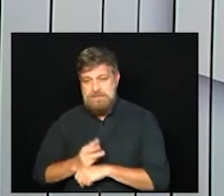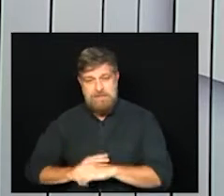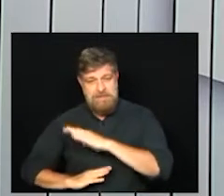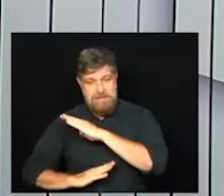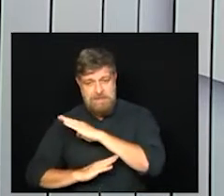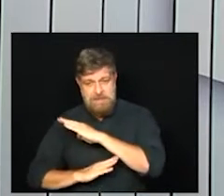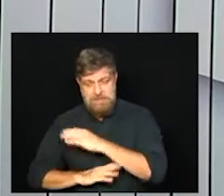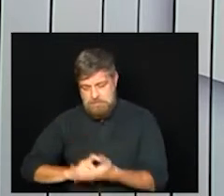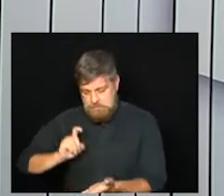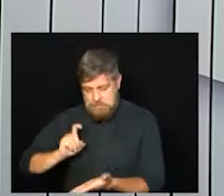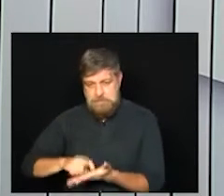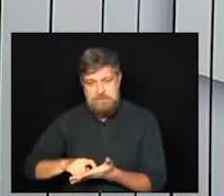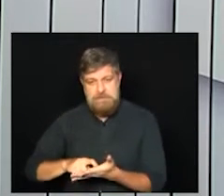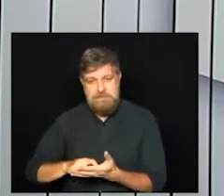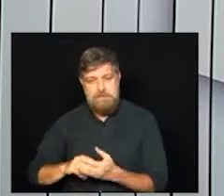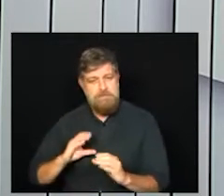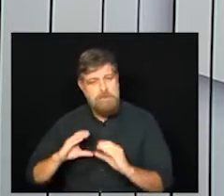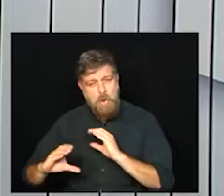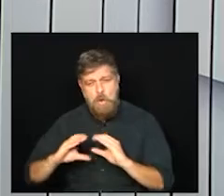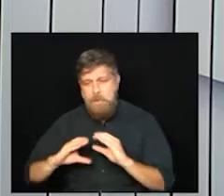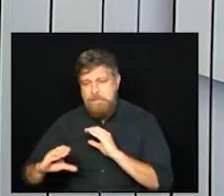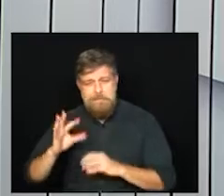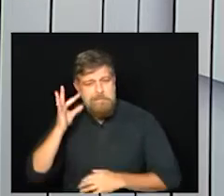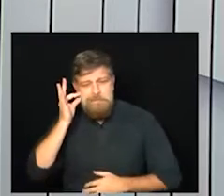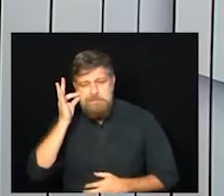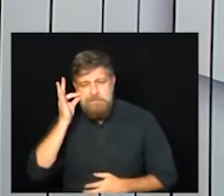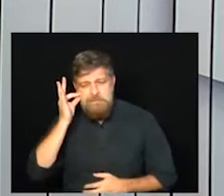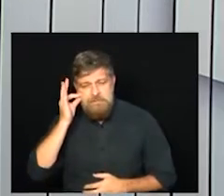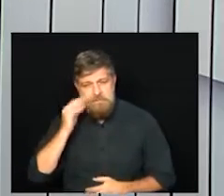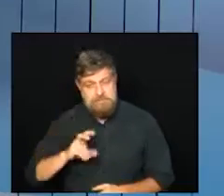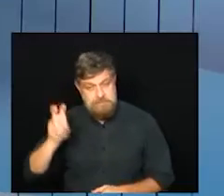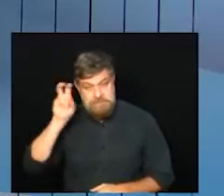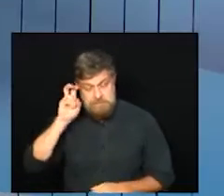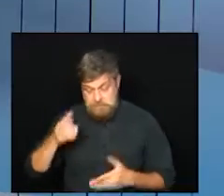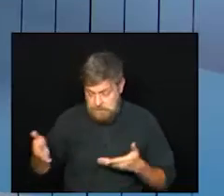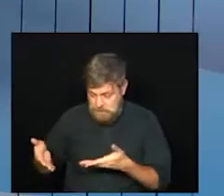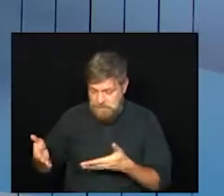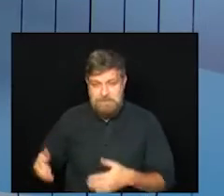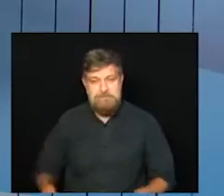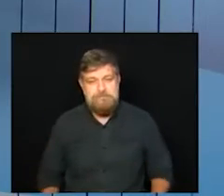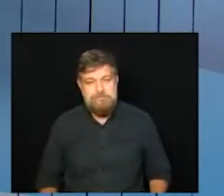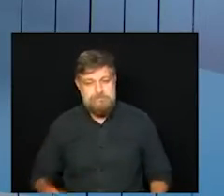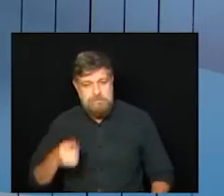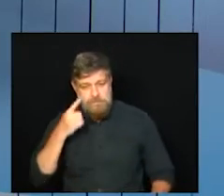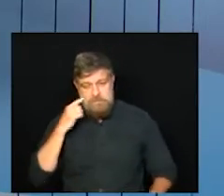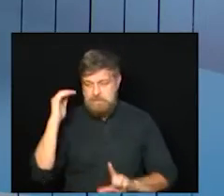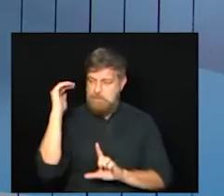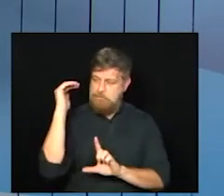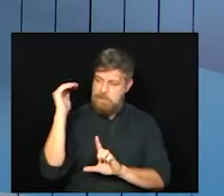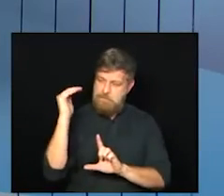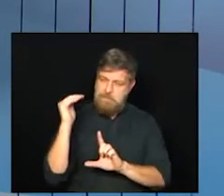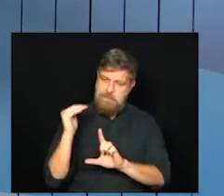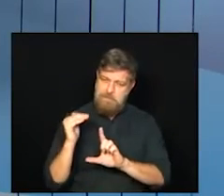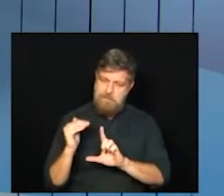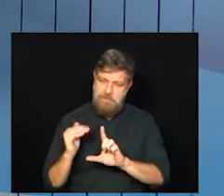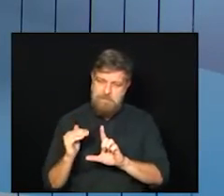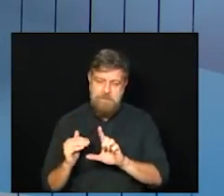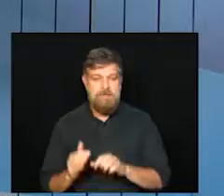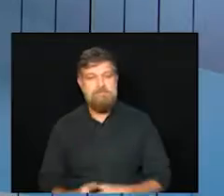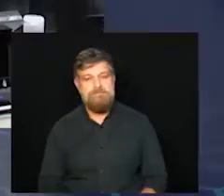Campinas. Você aperta que a gente conversa ao vivo nesta quinta-feira. Confira agora os destaques de